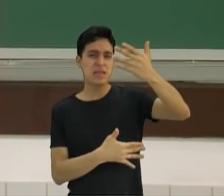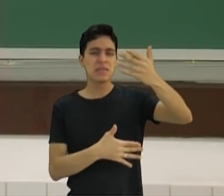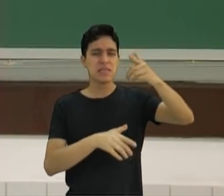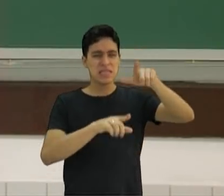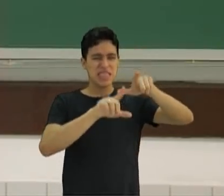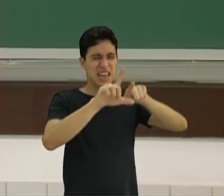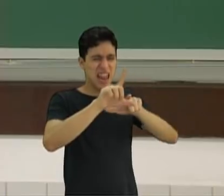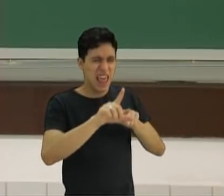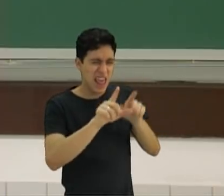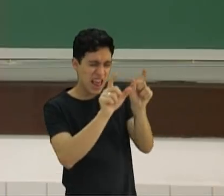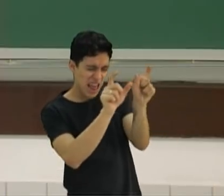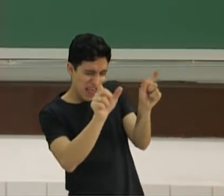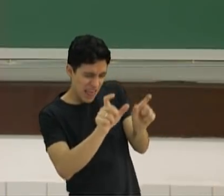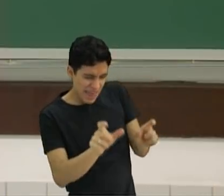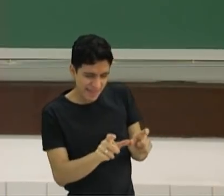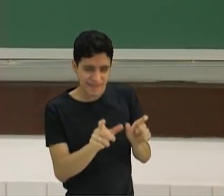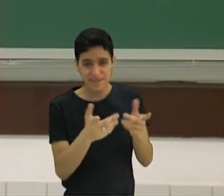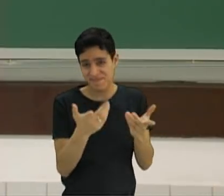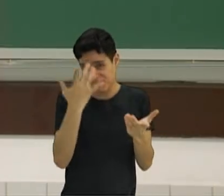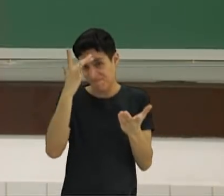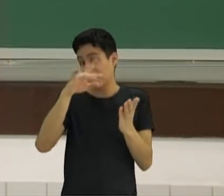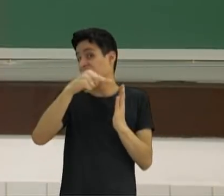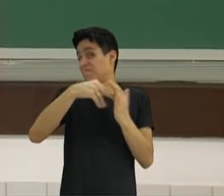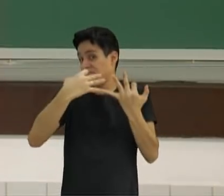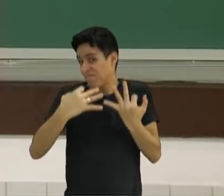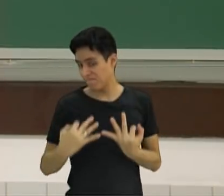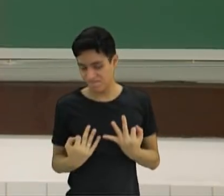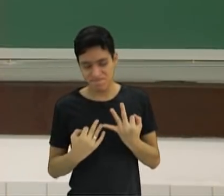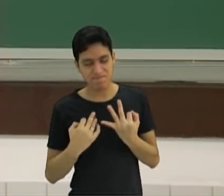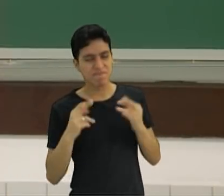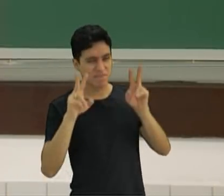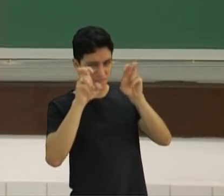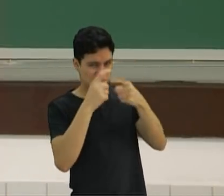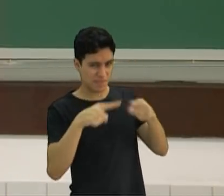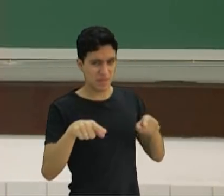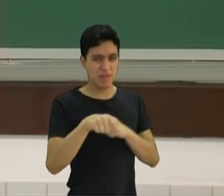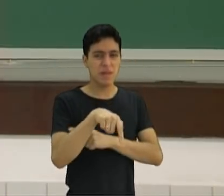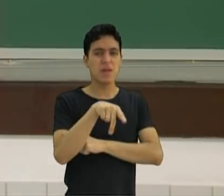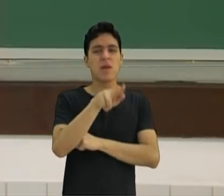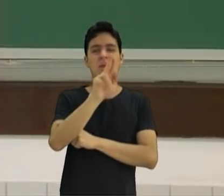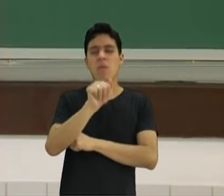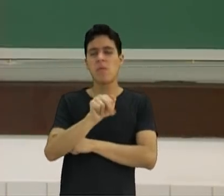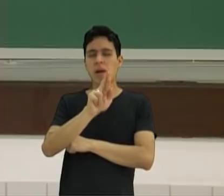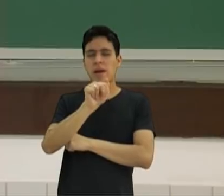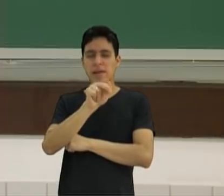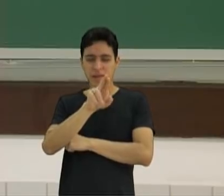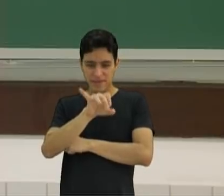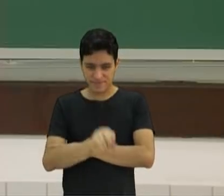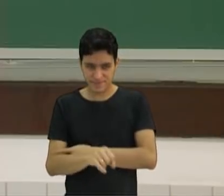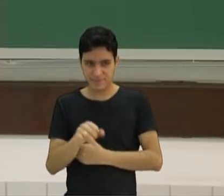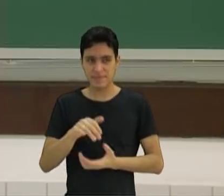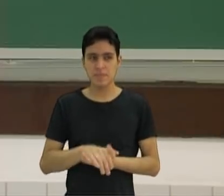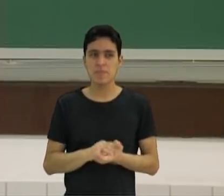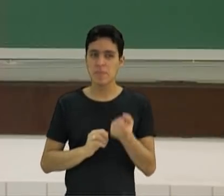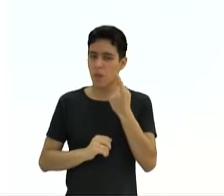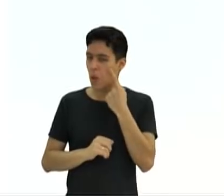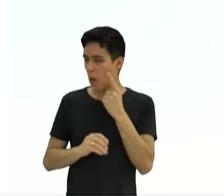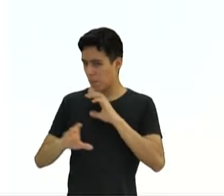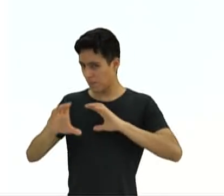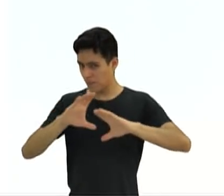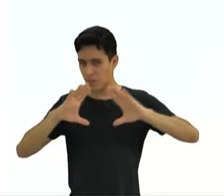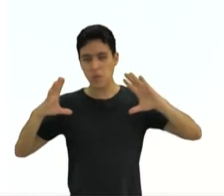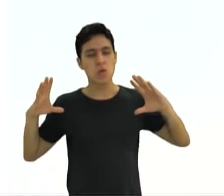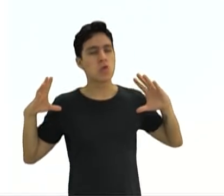ler, né? Nem sei se li certinho, da música Guarani? Então, olha lá. Cantos de todos os cantos.